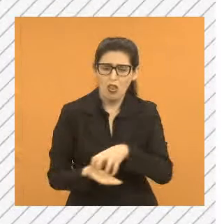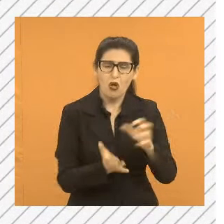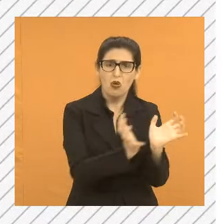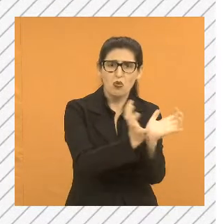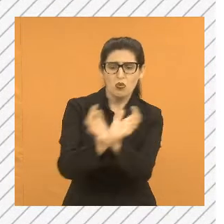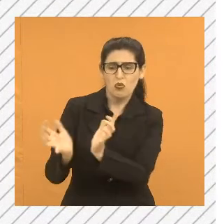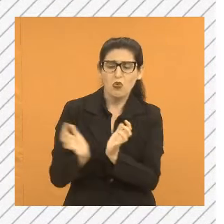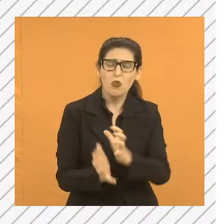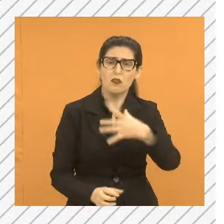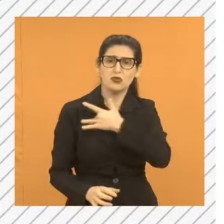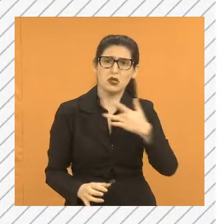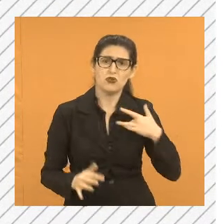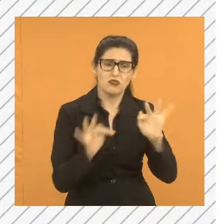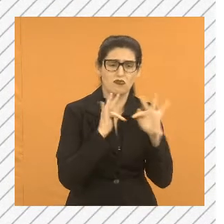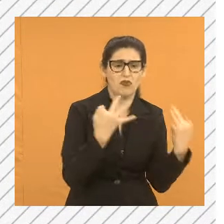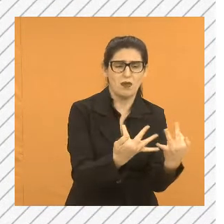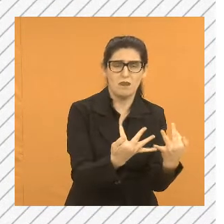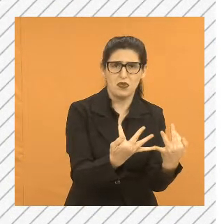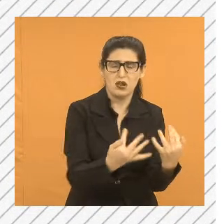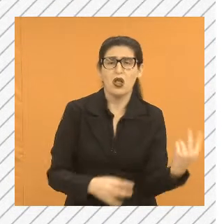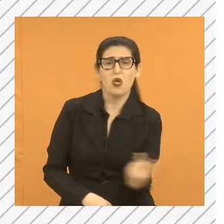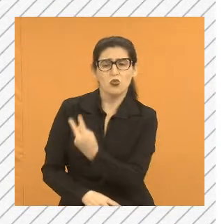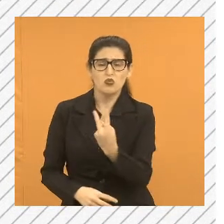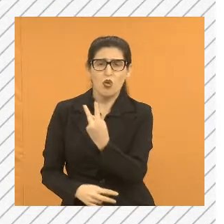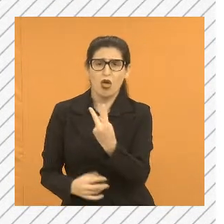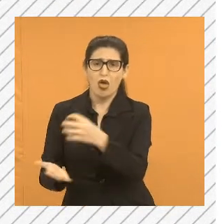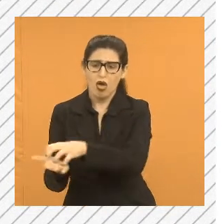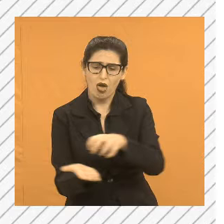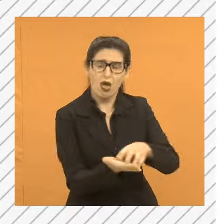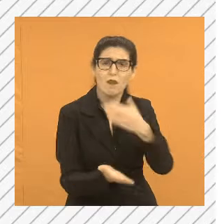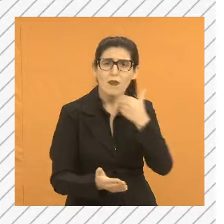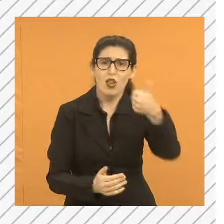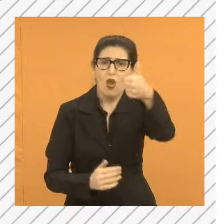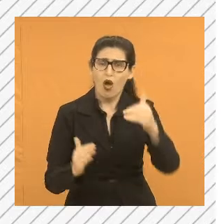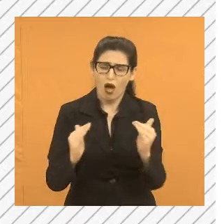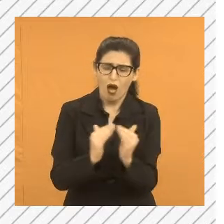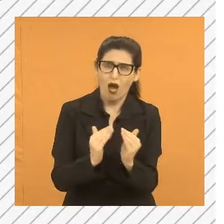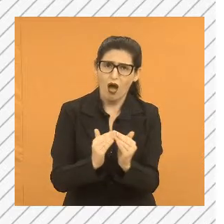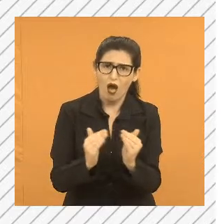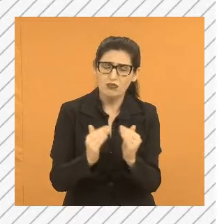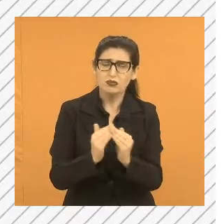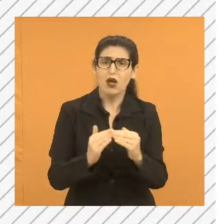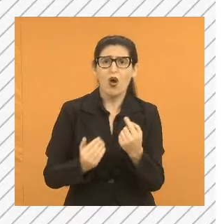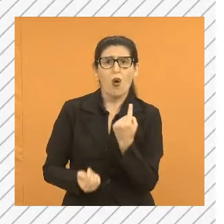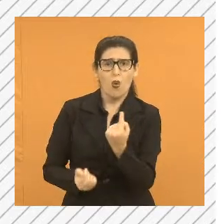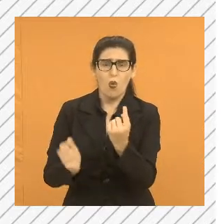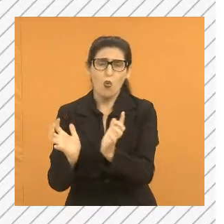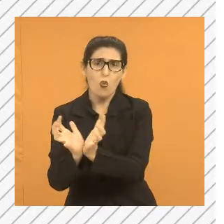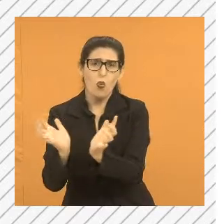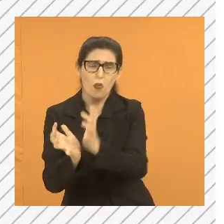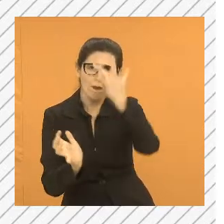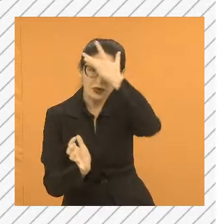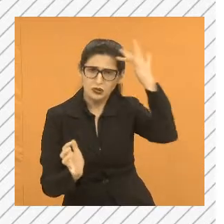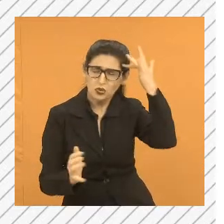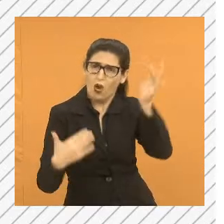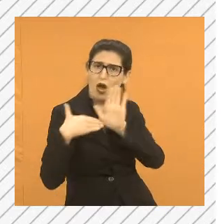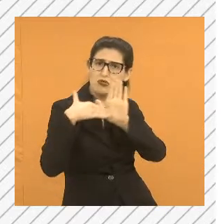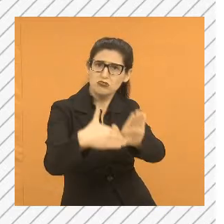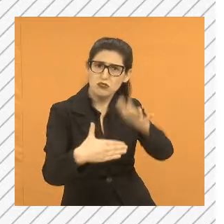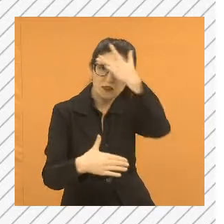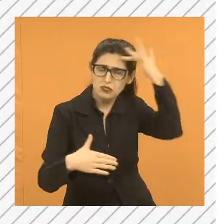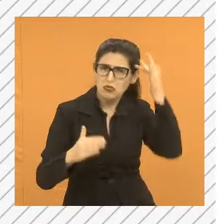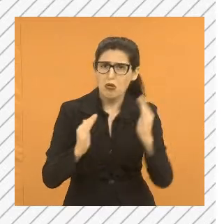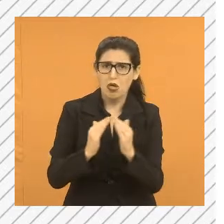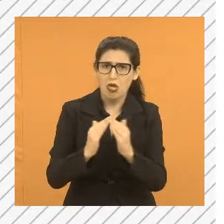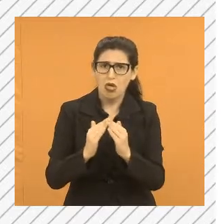da família, 2 equipes de melhor em casa, uma equipe de assistência domiciliar